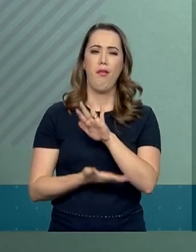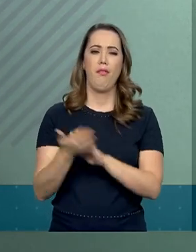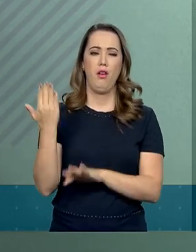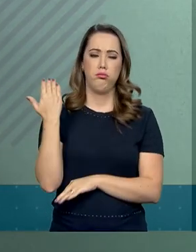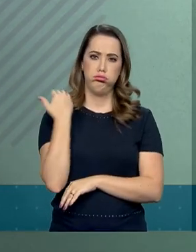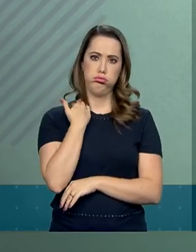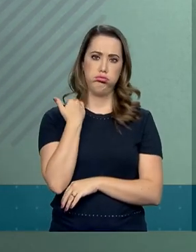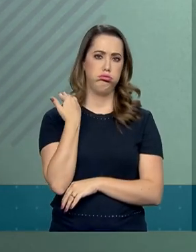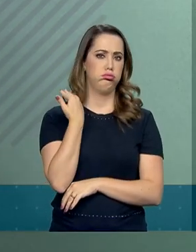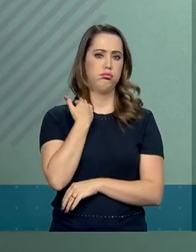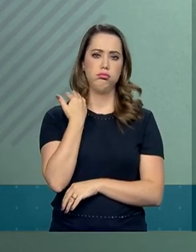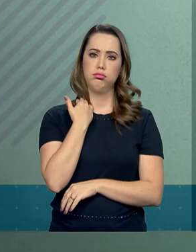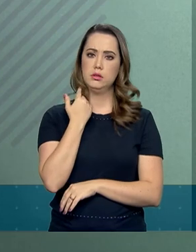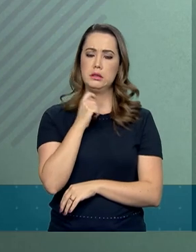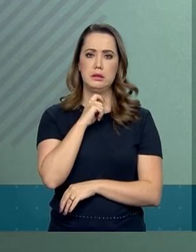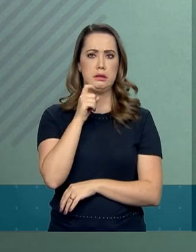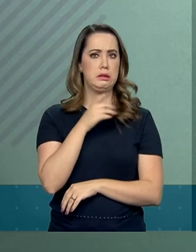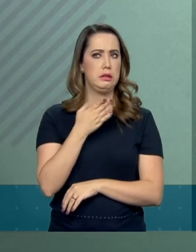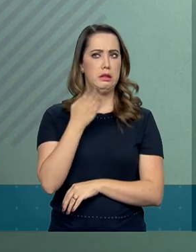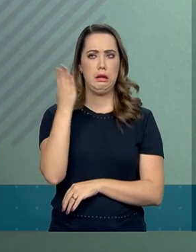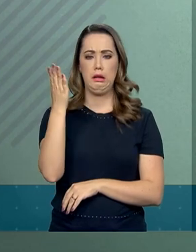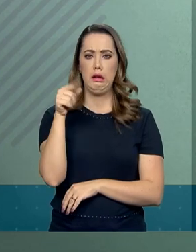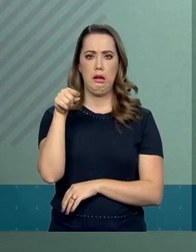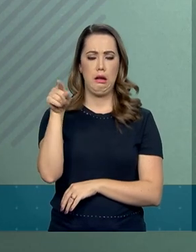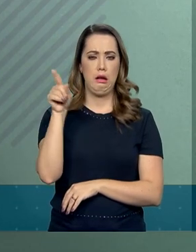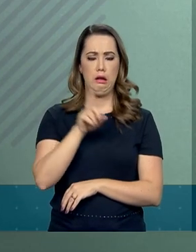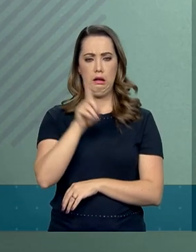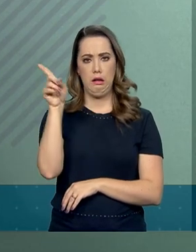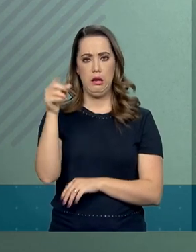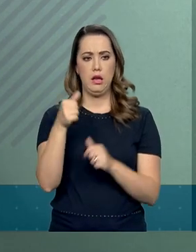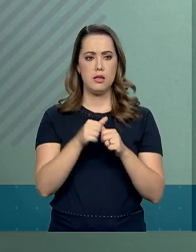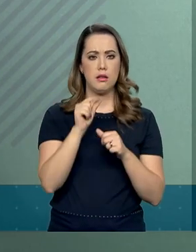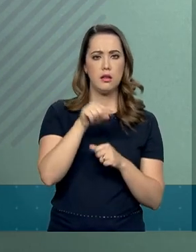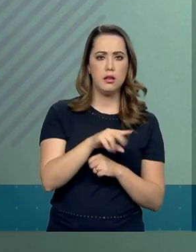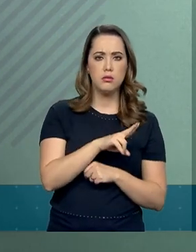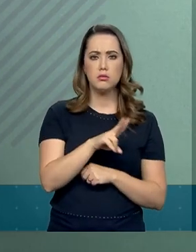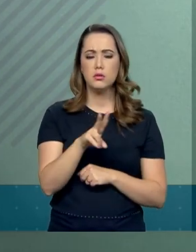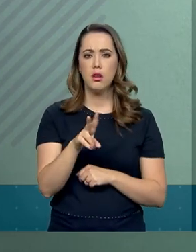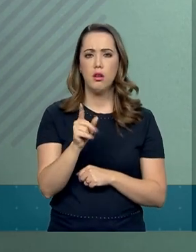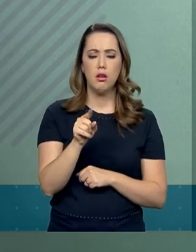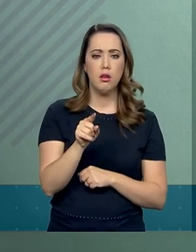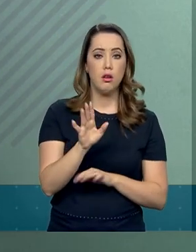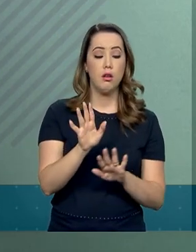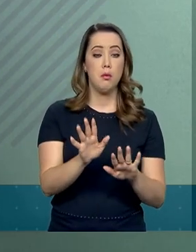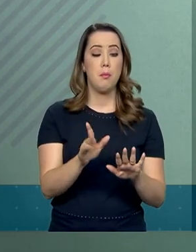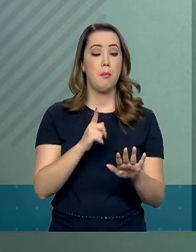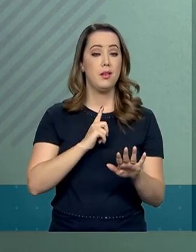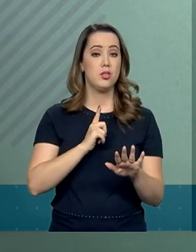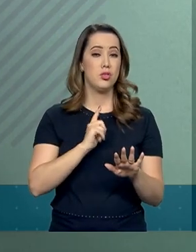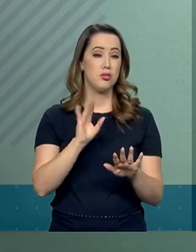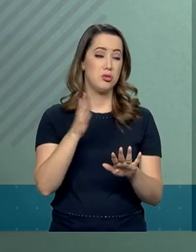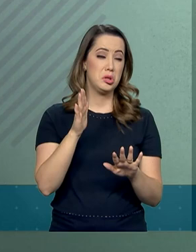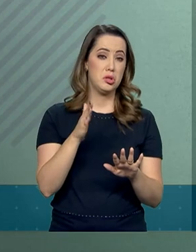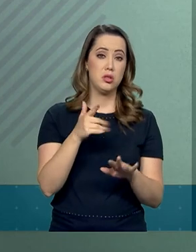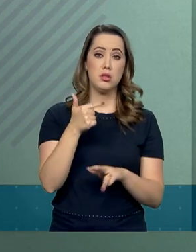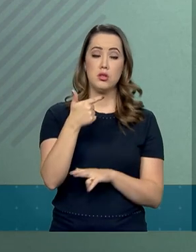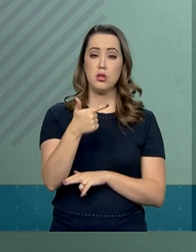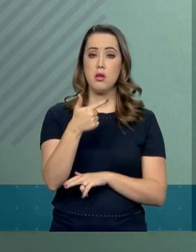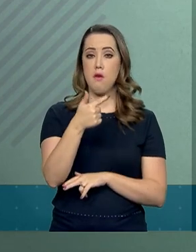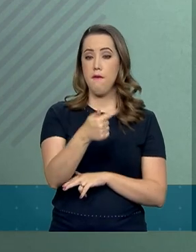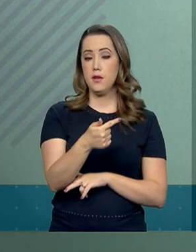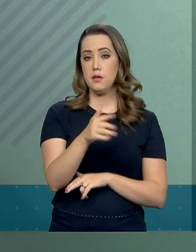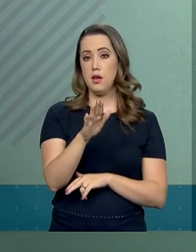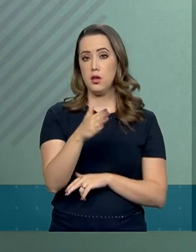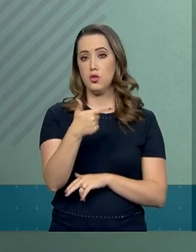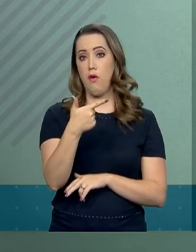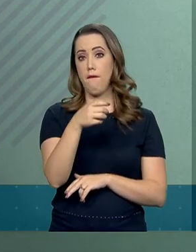não vejo ninguém que tenha estado lá aqui nós tivemos cerca de 27 e